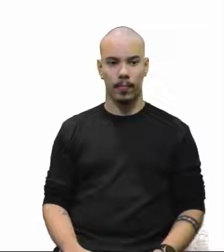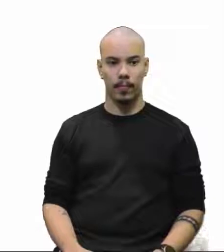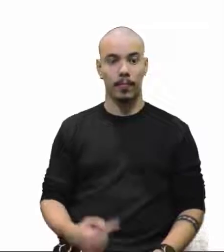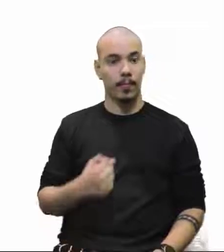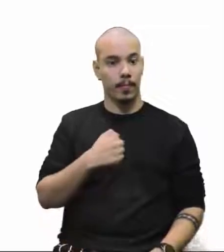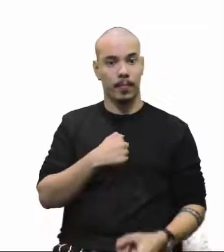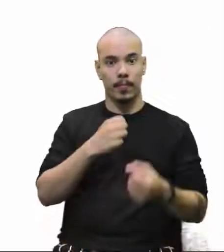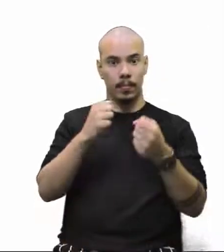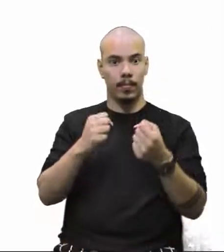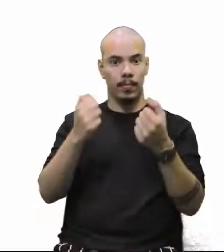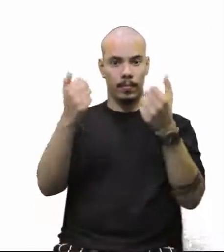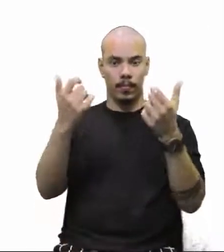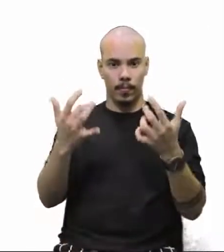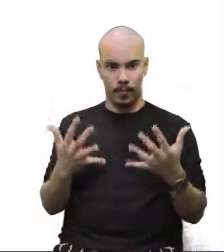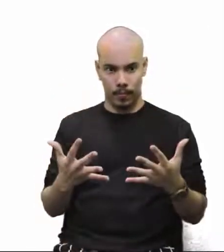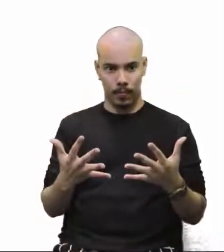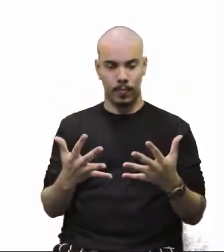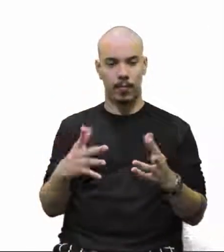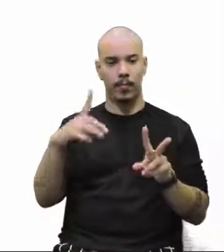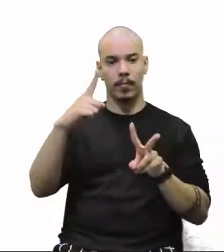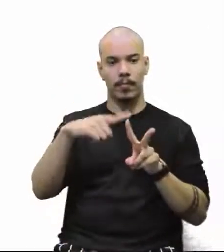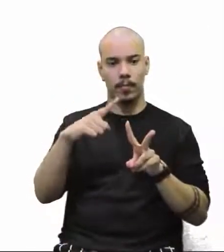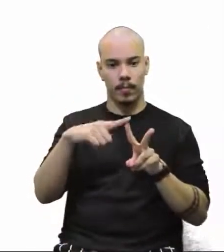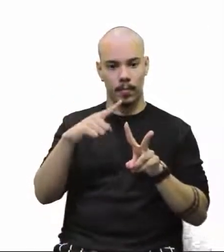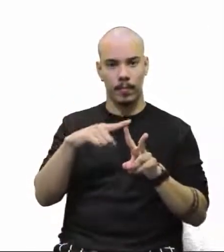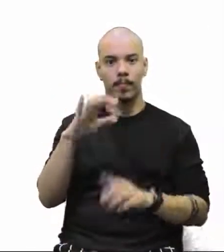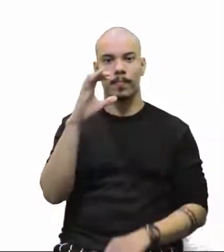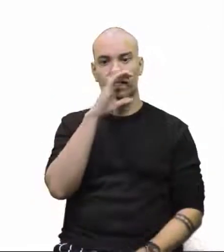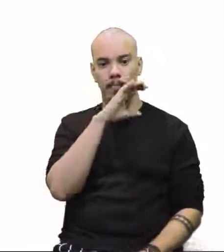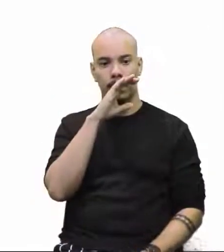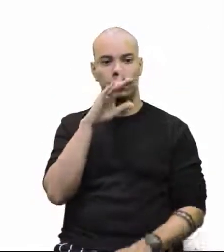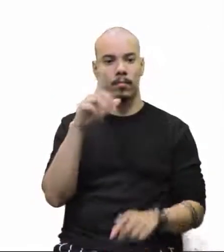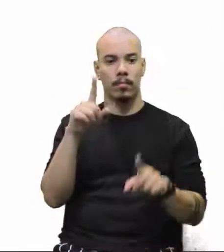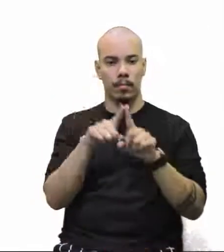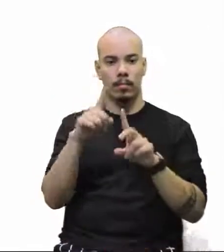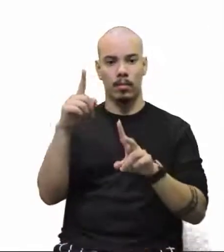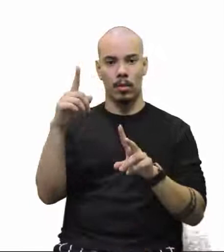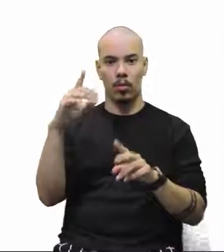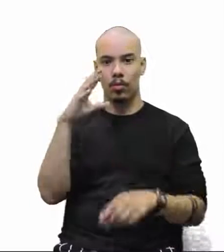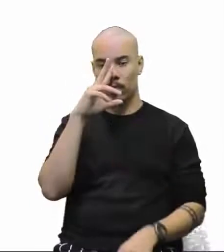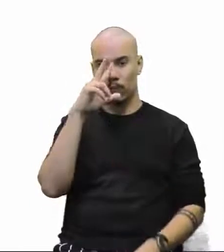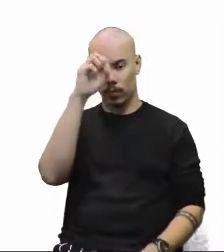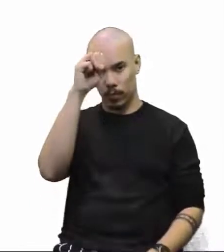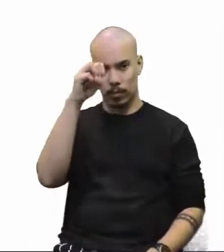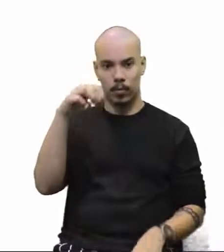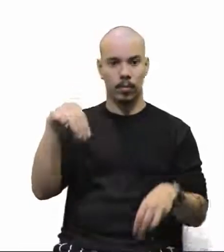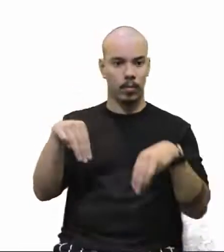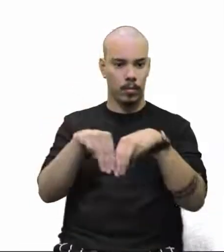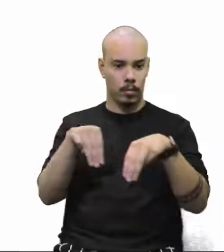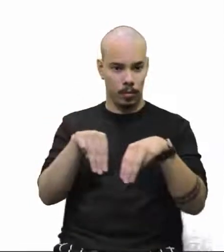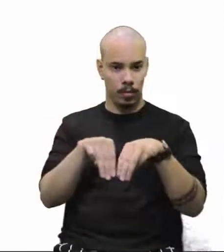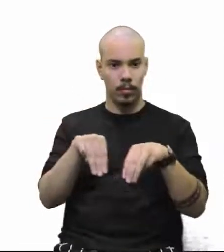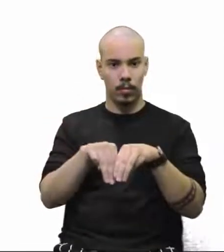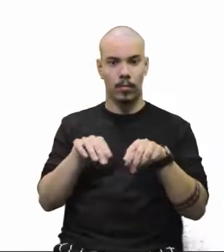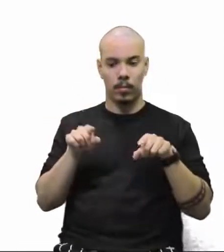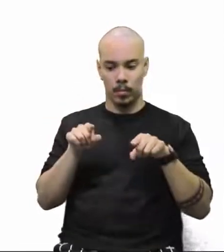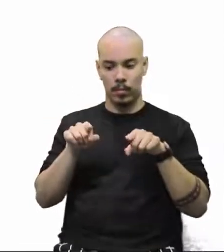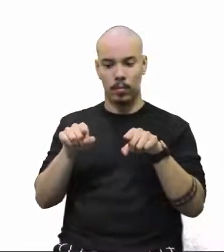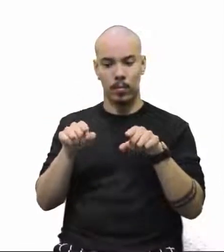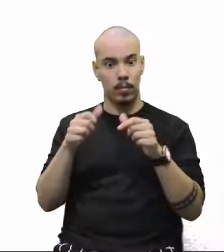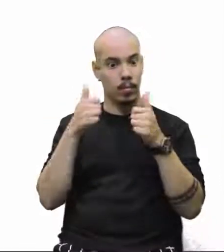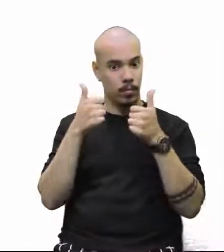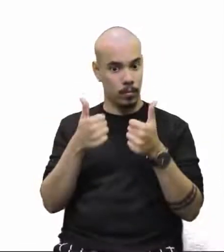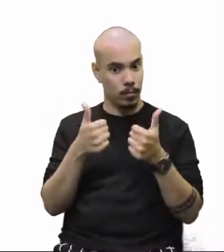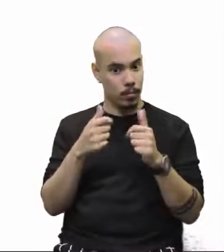que o vetor velocidade e o vetor força magnética são perpendiculares? Beleza, aí estaria certo,